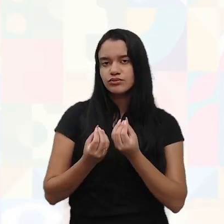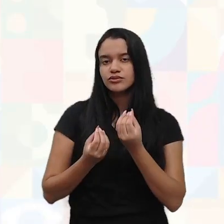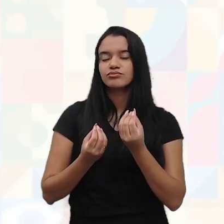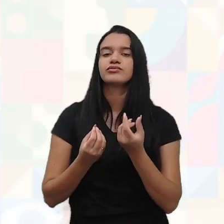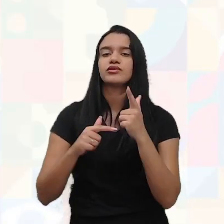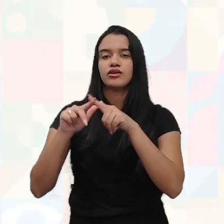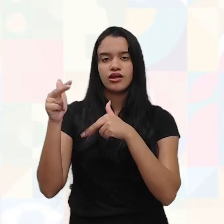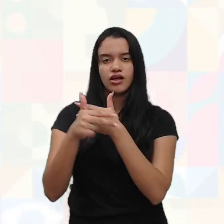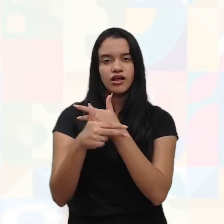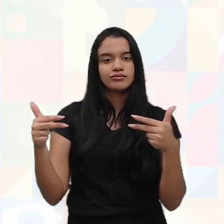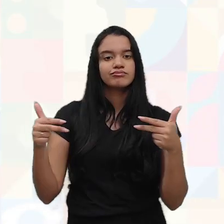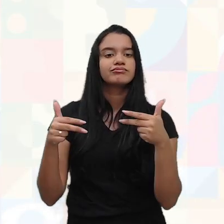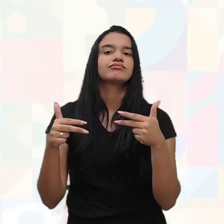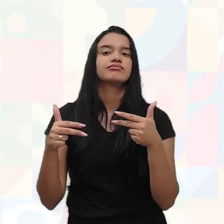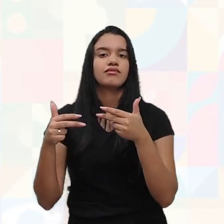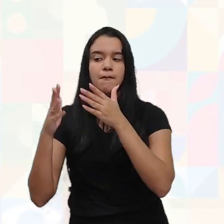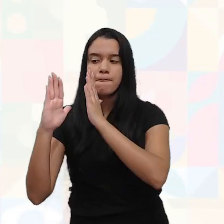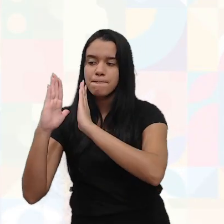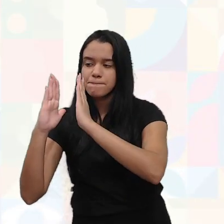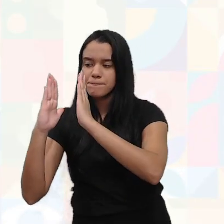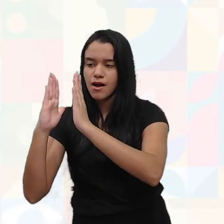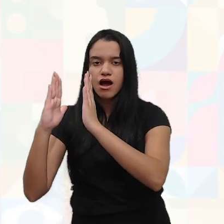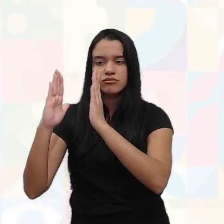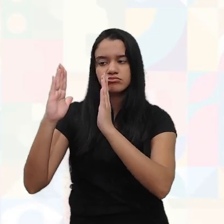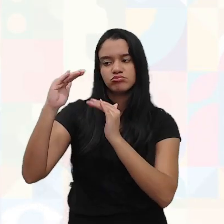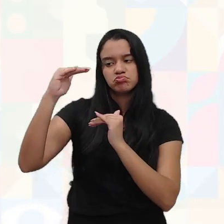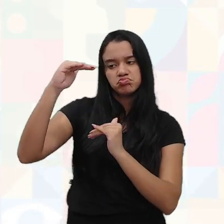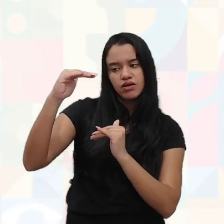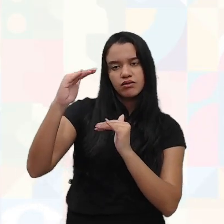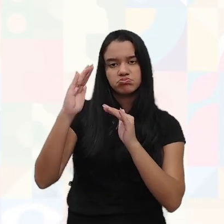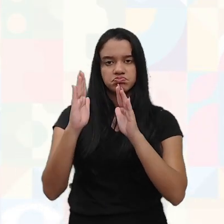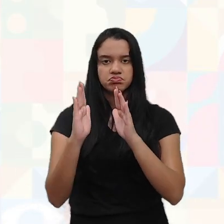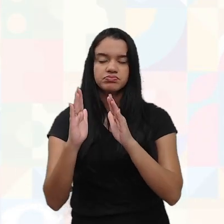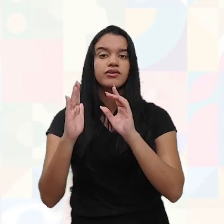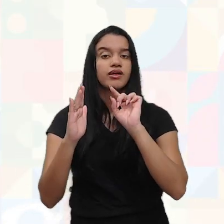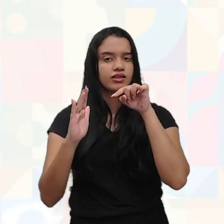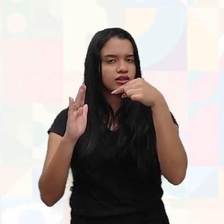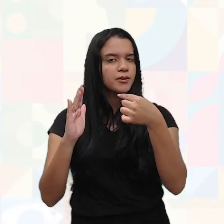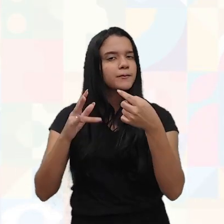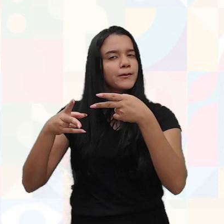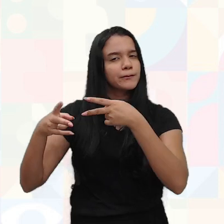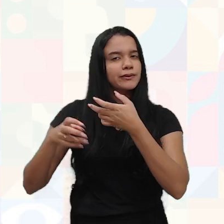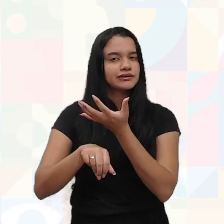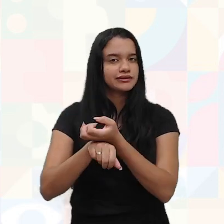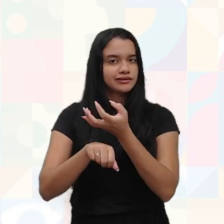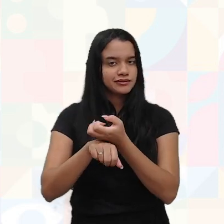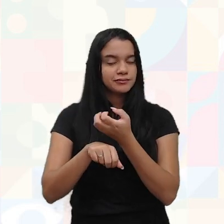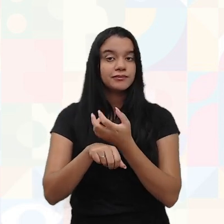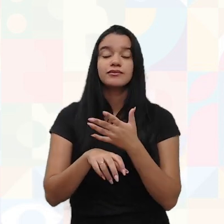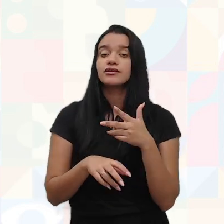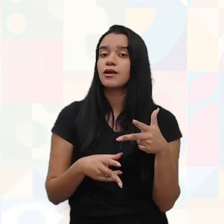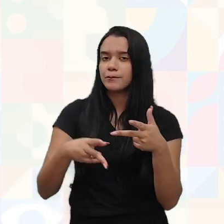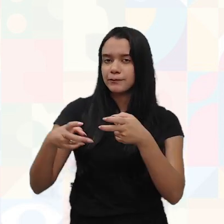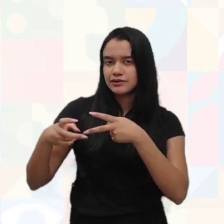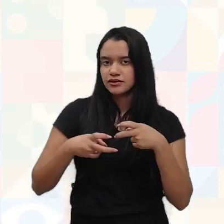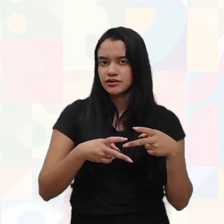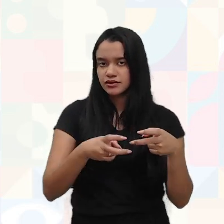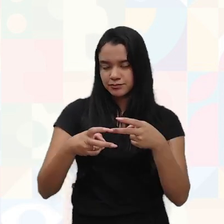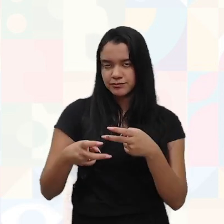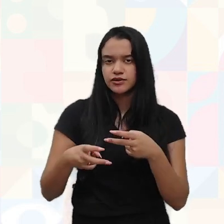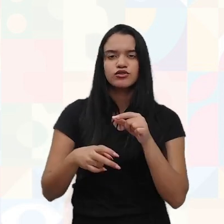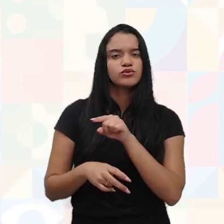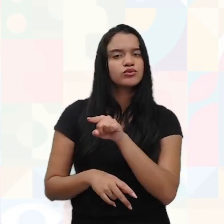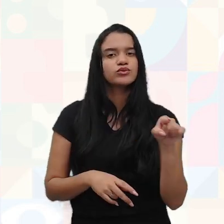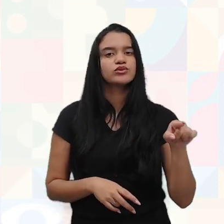mobiliário através de perspectivas renderizadas, que é uma coisa que a gente vai ver mais adiante nas disciplinas de CAD, tá certo? Então aí você